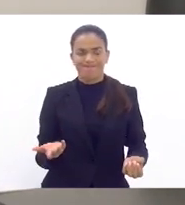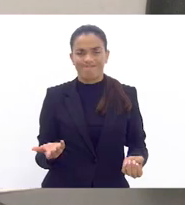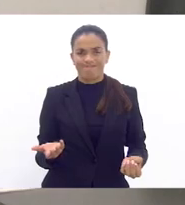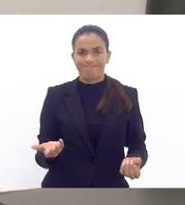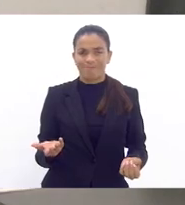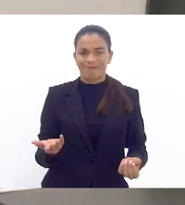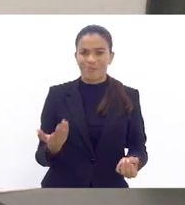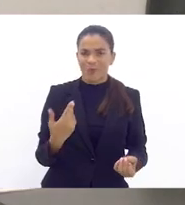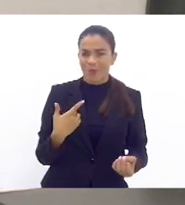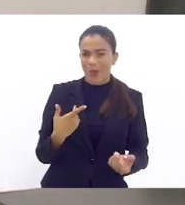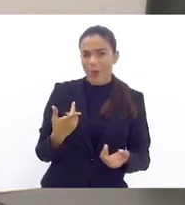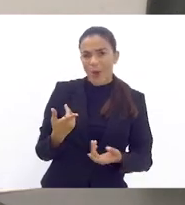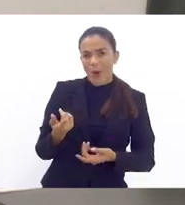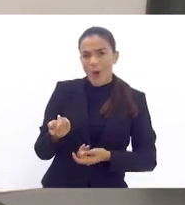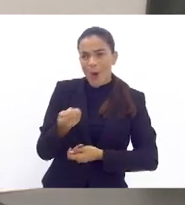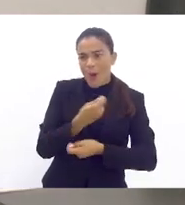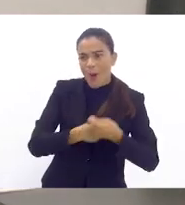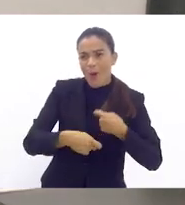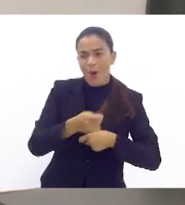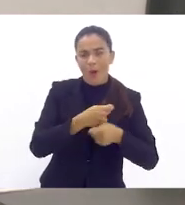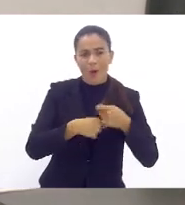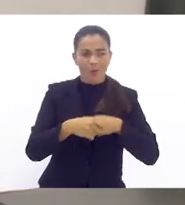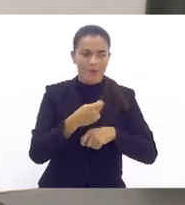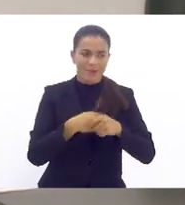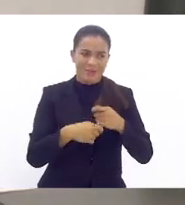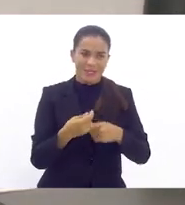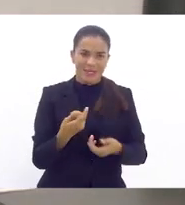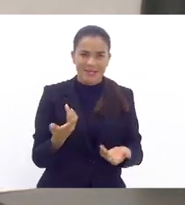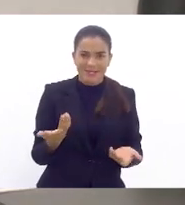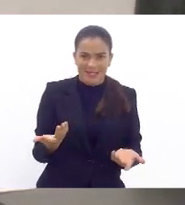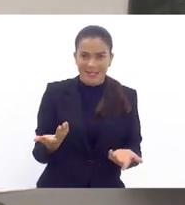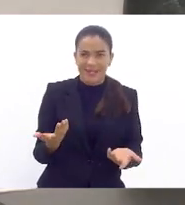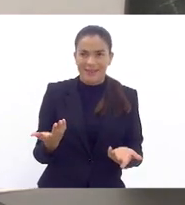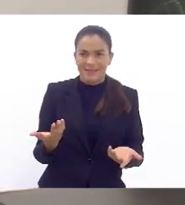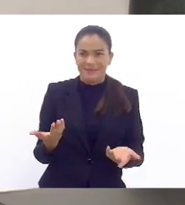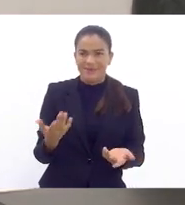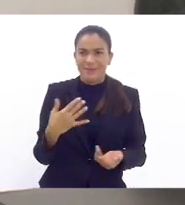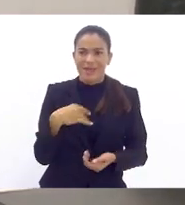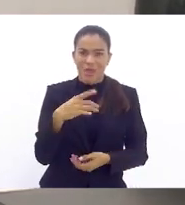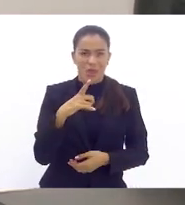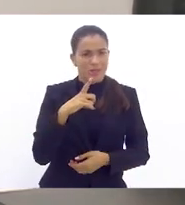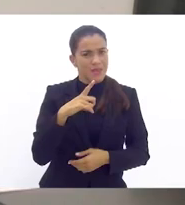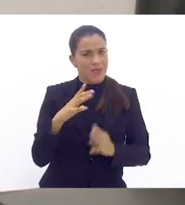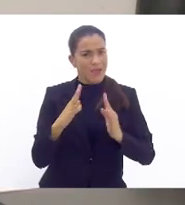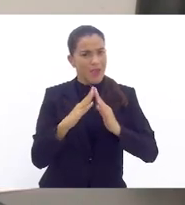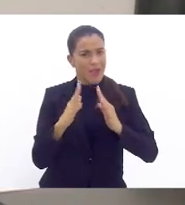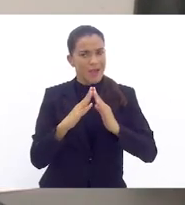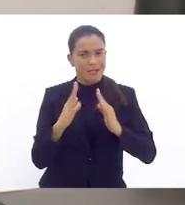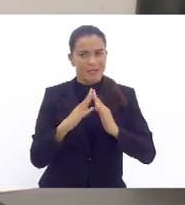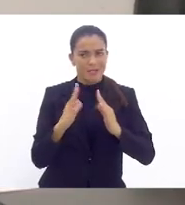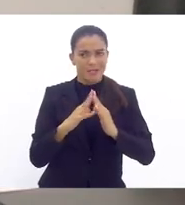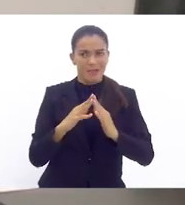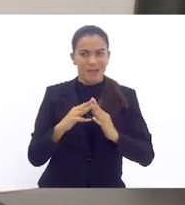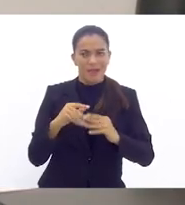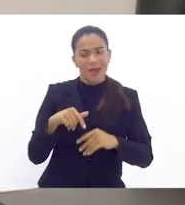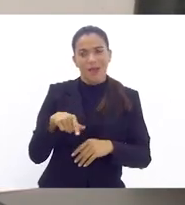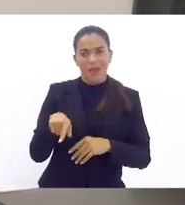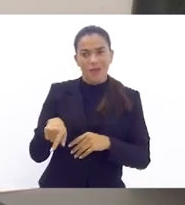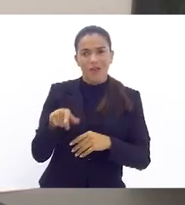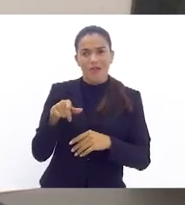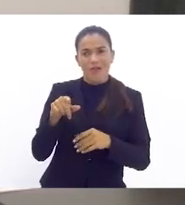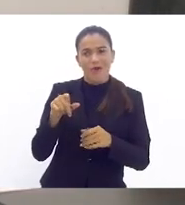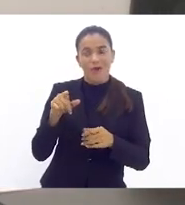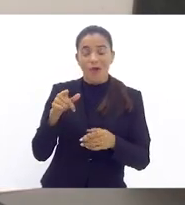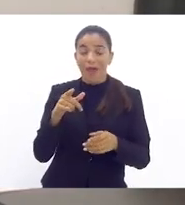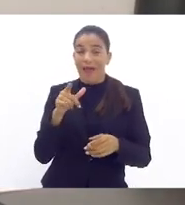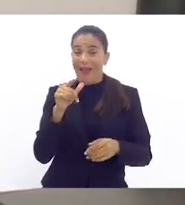de se comercializar água de maneira doméstica. Eu tenho um aparelho que coloco água,